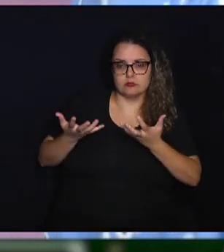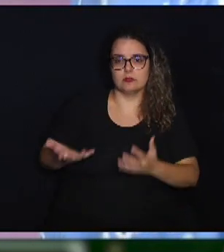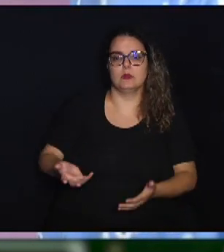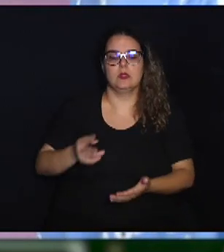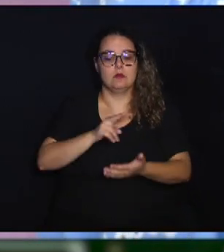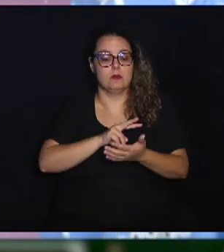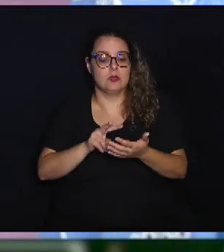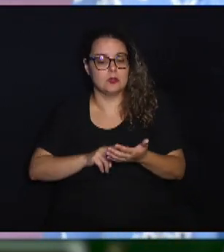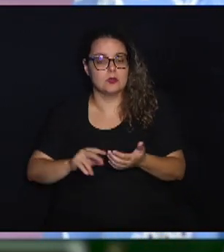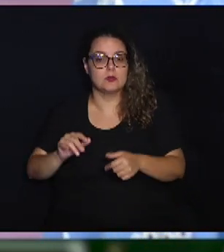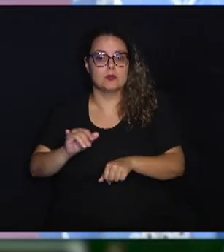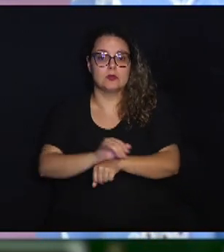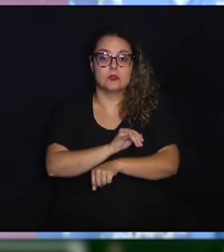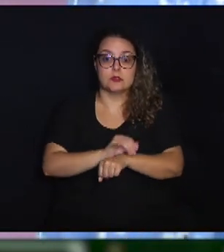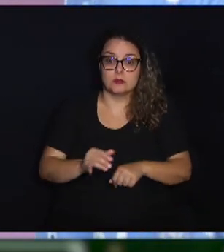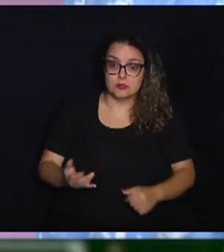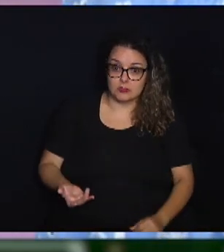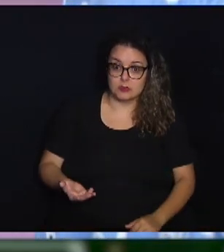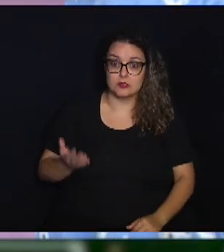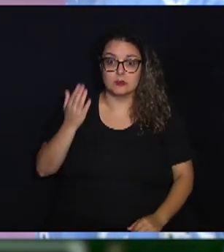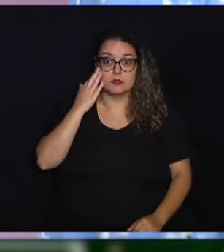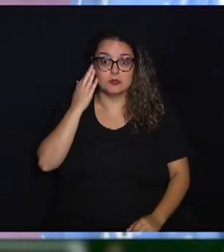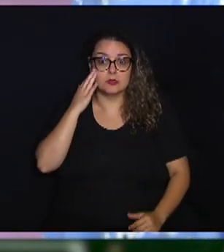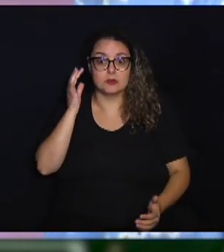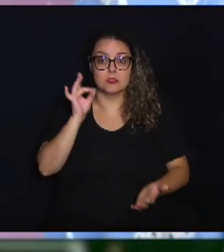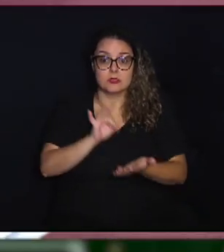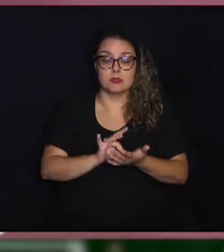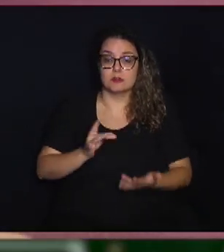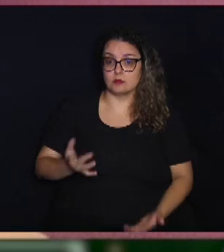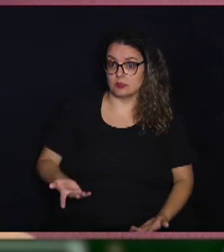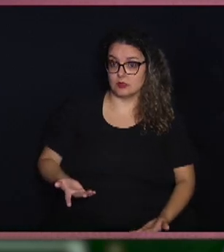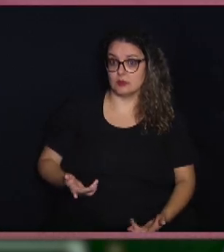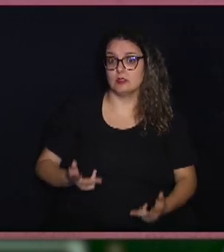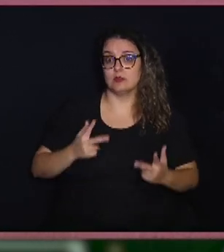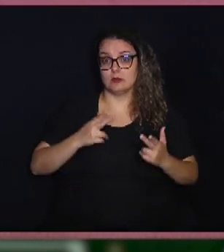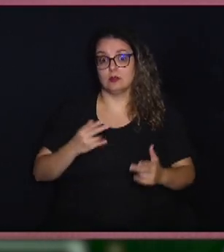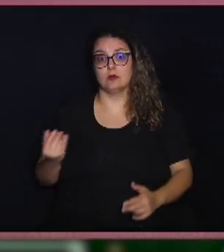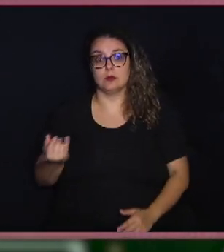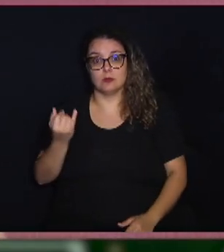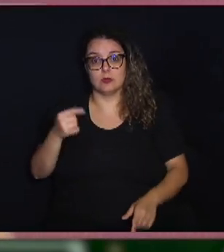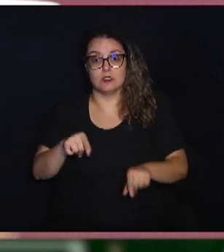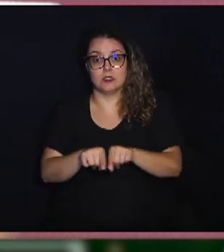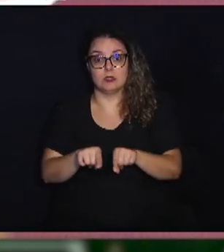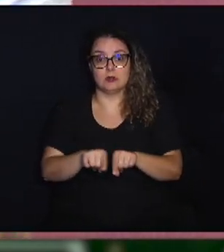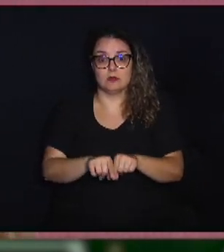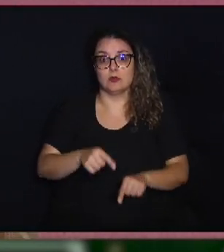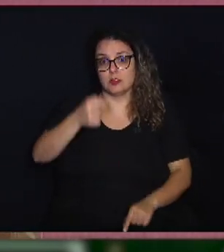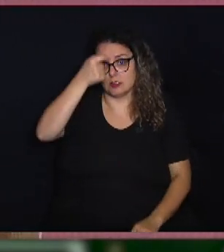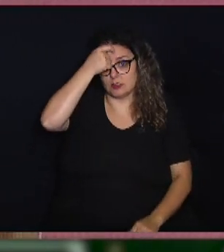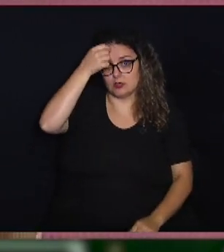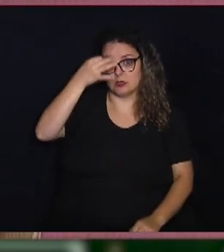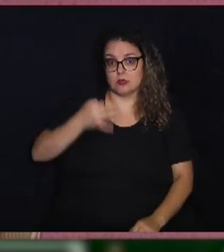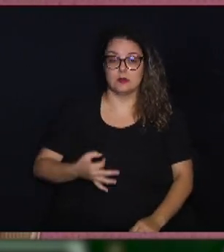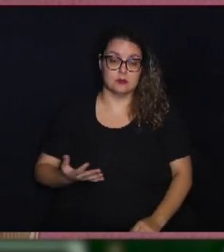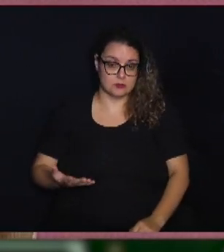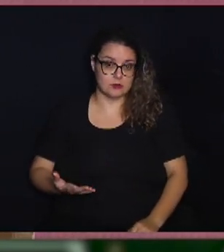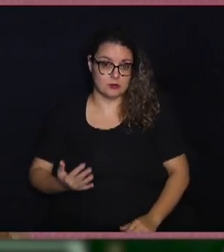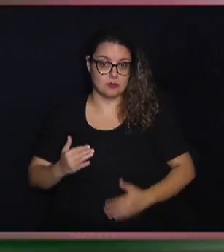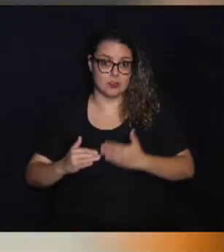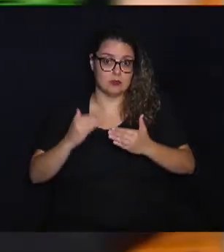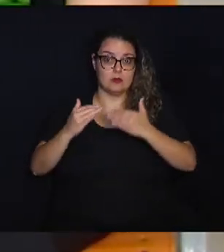leitura, dessa forma de entender a realidade como essencial também para a cidadania, né, para a formação de um